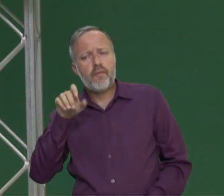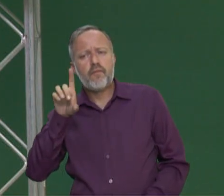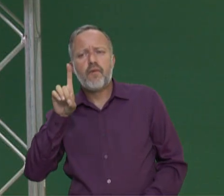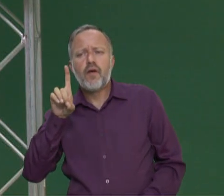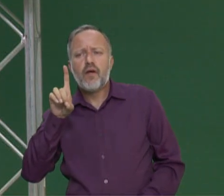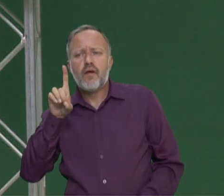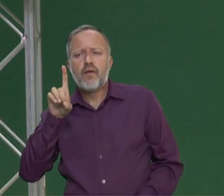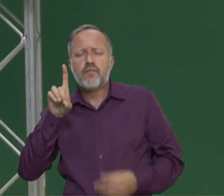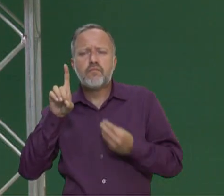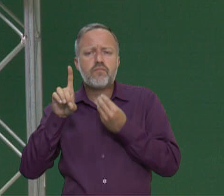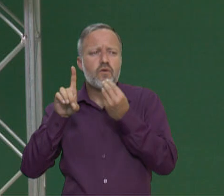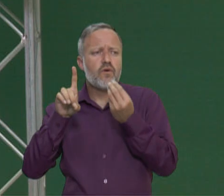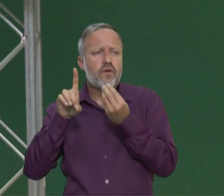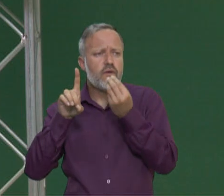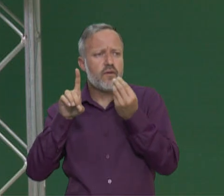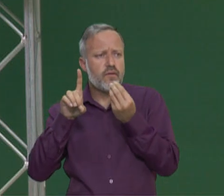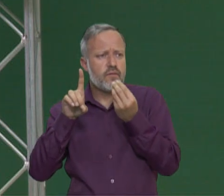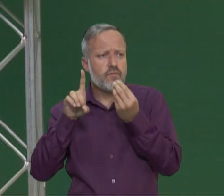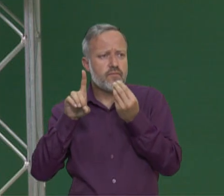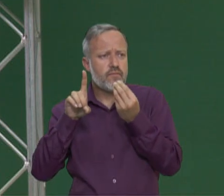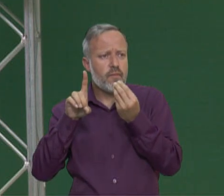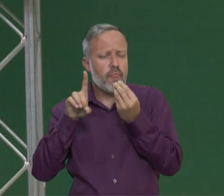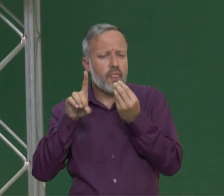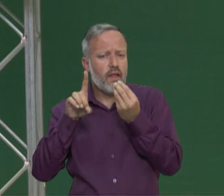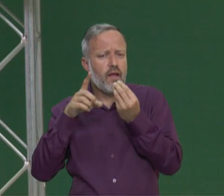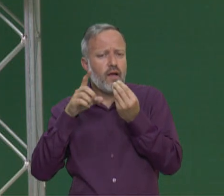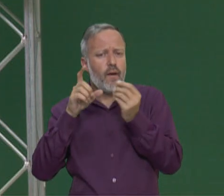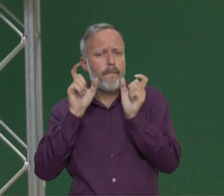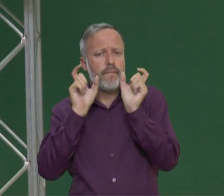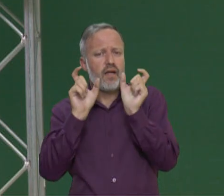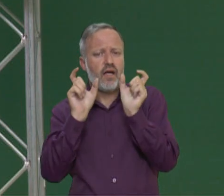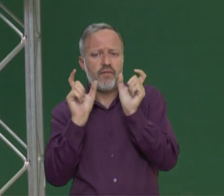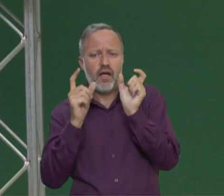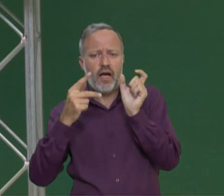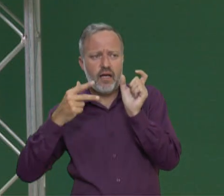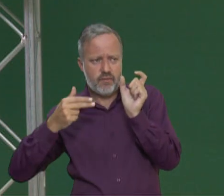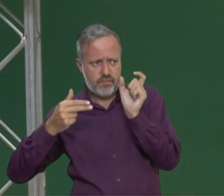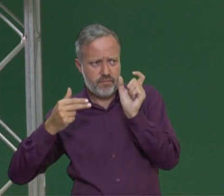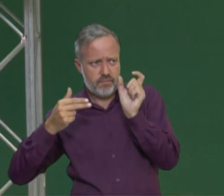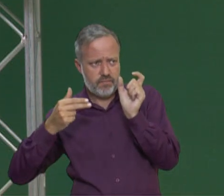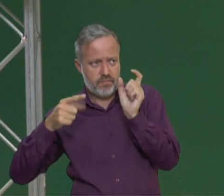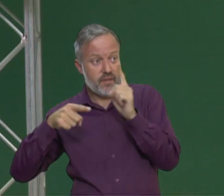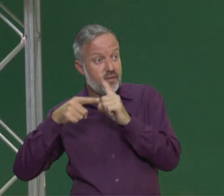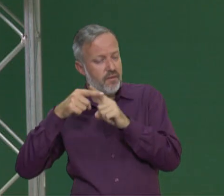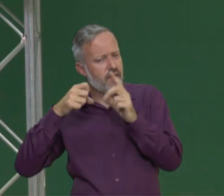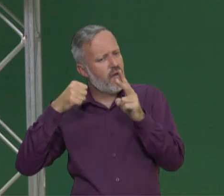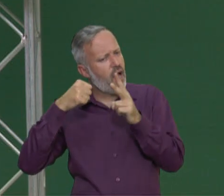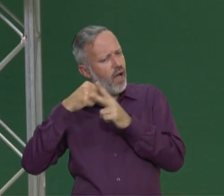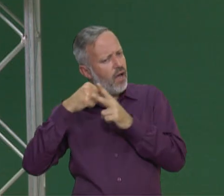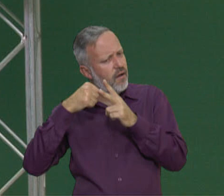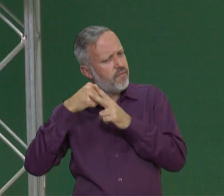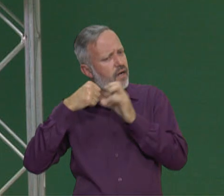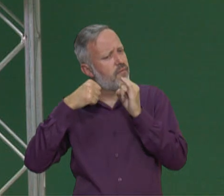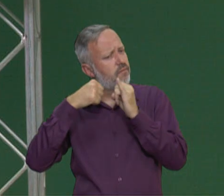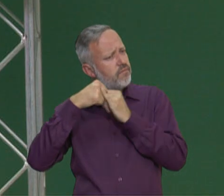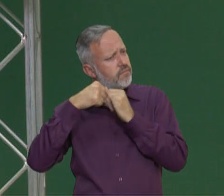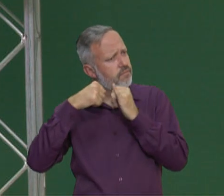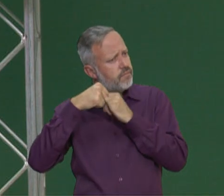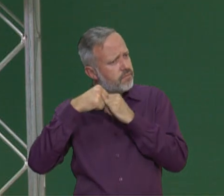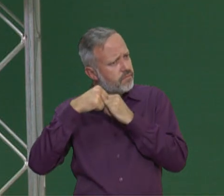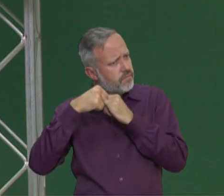Como assim? A palavra está escrita do mesmo jeito. É porque esse verbo aqui é irregular. É isso